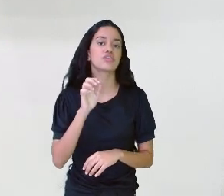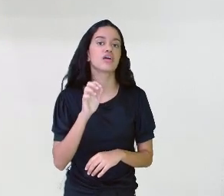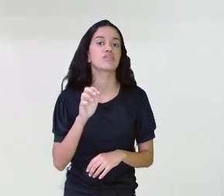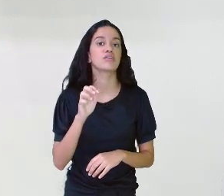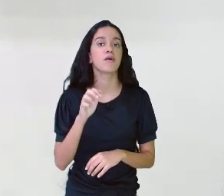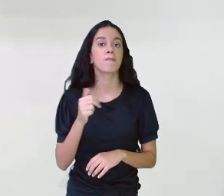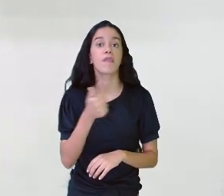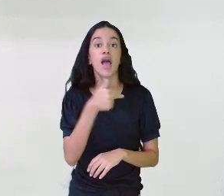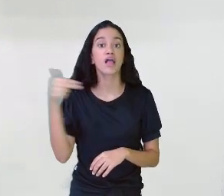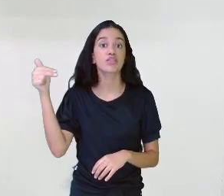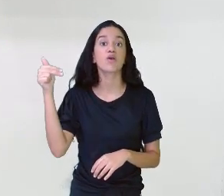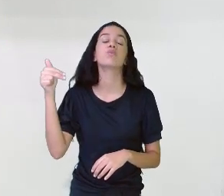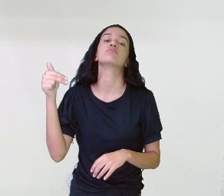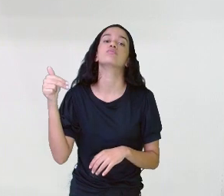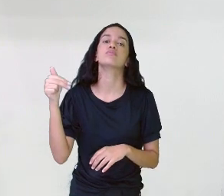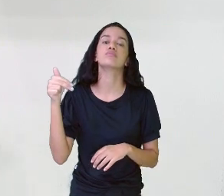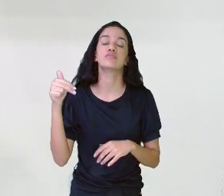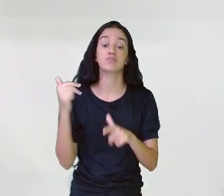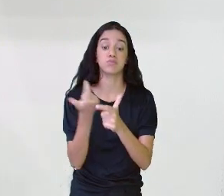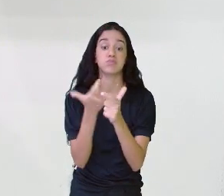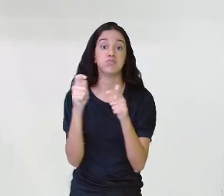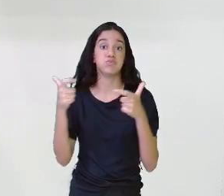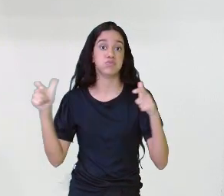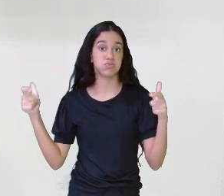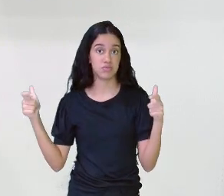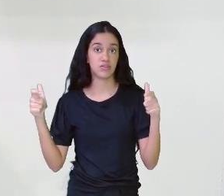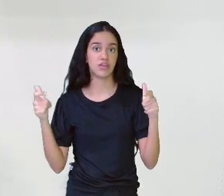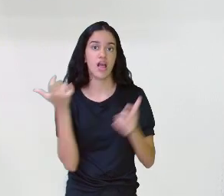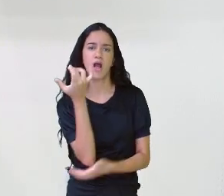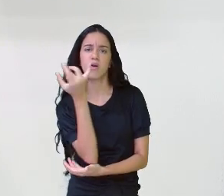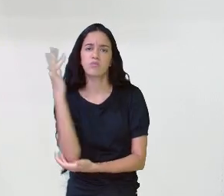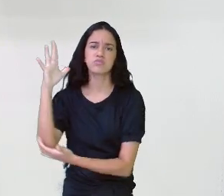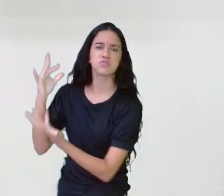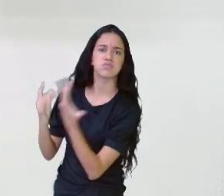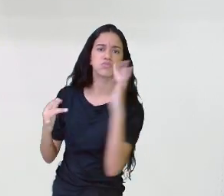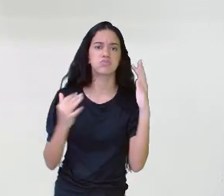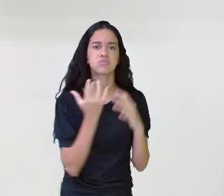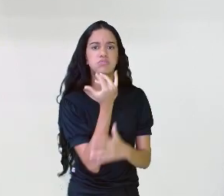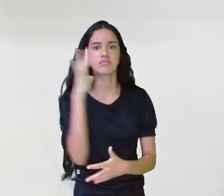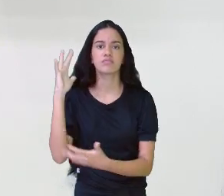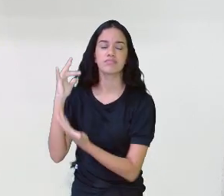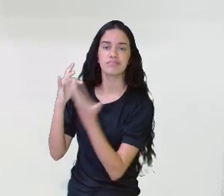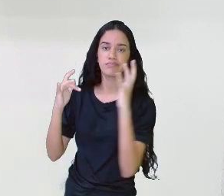se concentra a maior extensão de florestas, por exemplo.